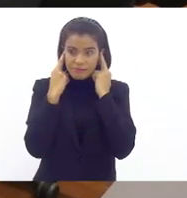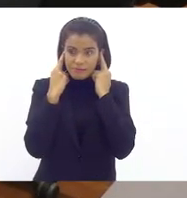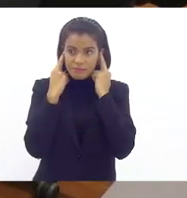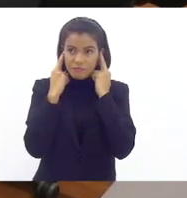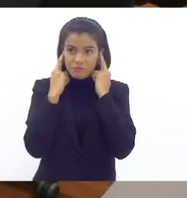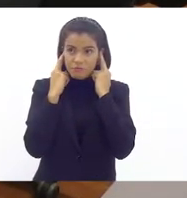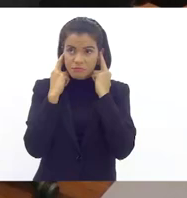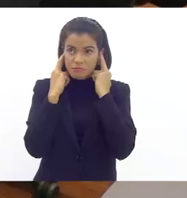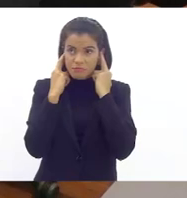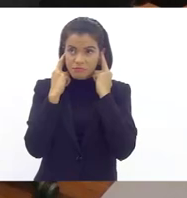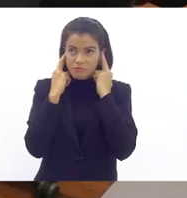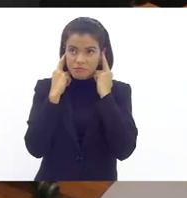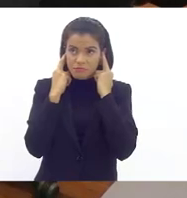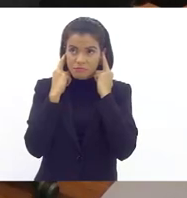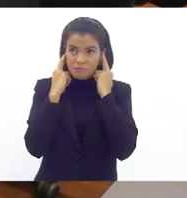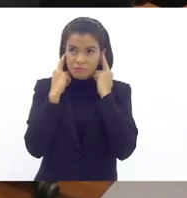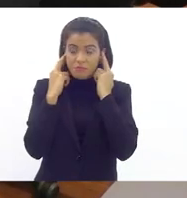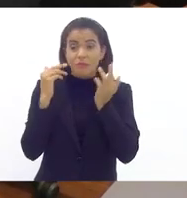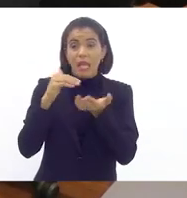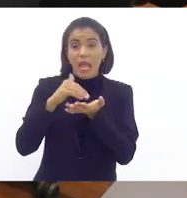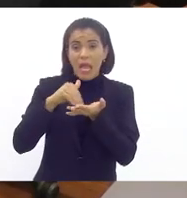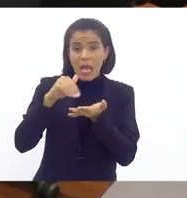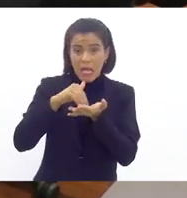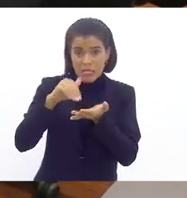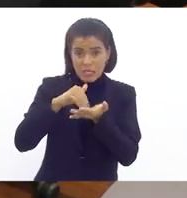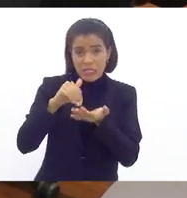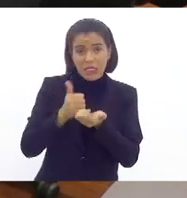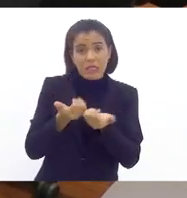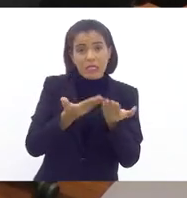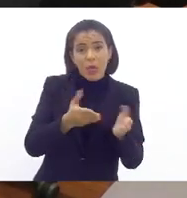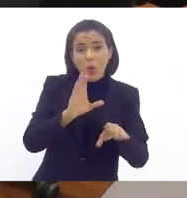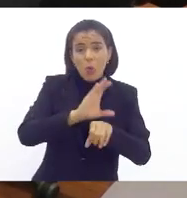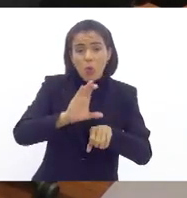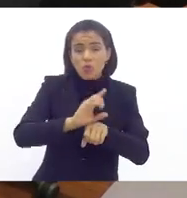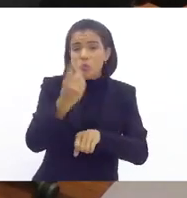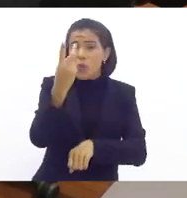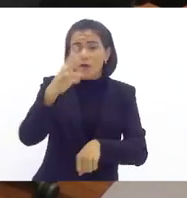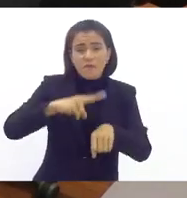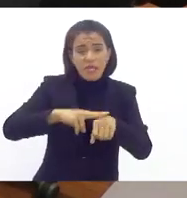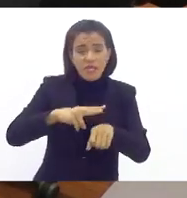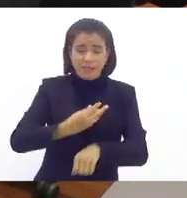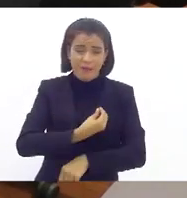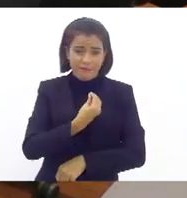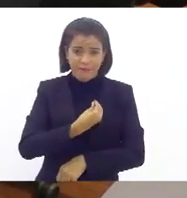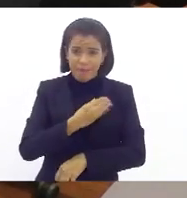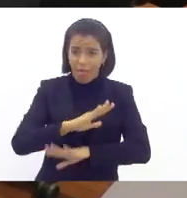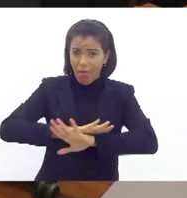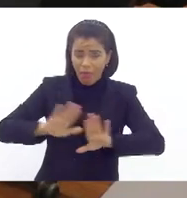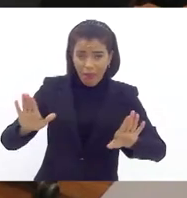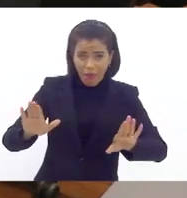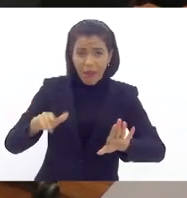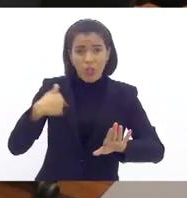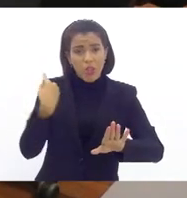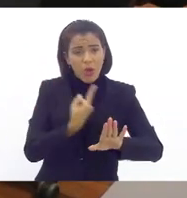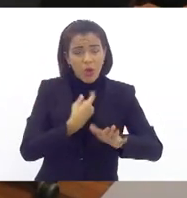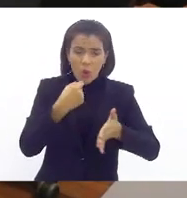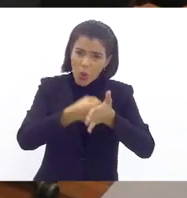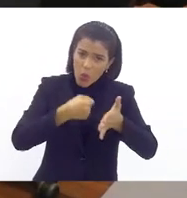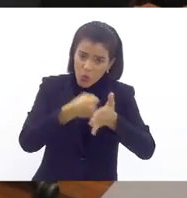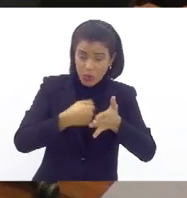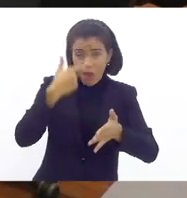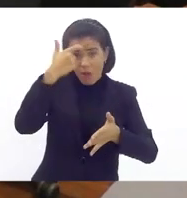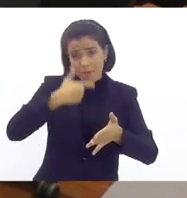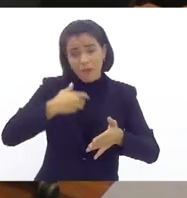dá um curso... A secretaria dá um curso uma vez na vida e depois acabou. O que nós lutamos, foi a minha